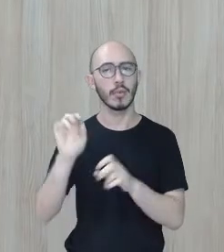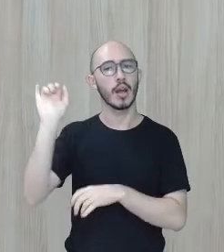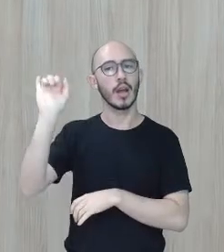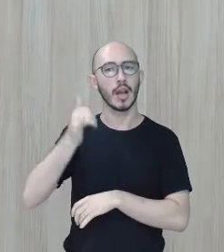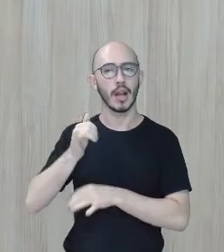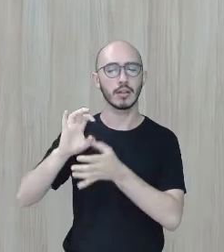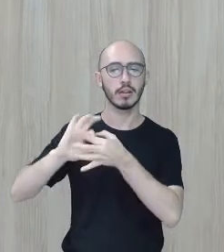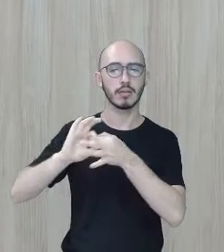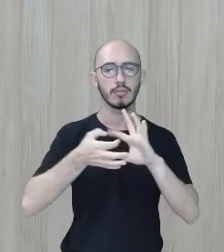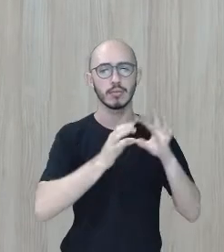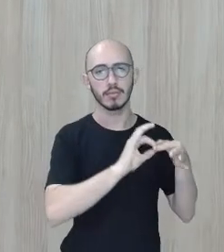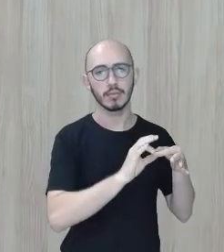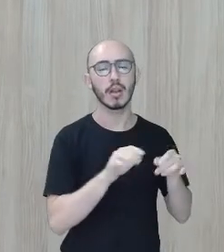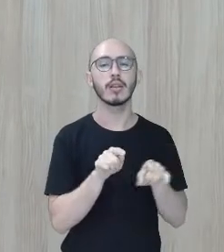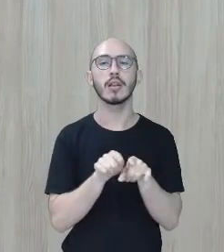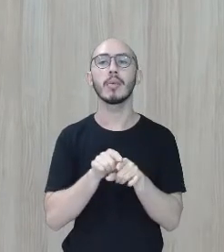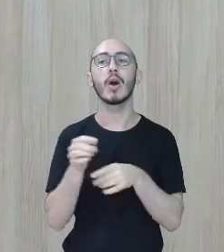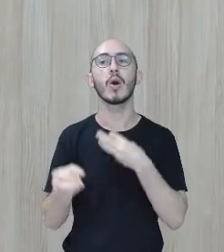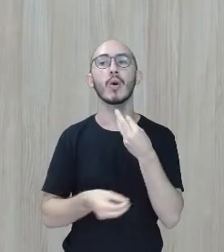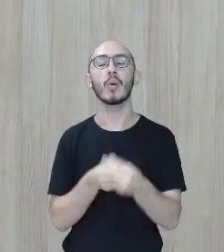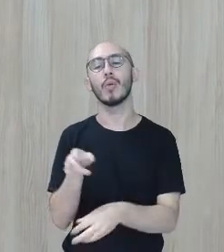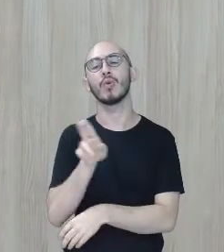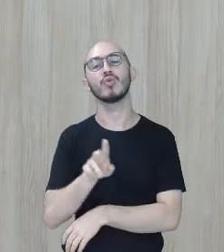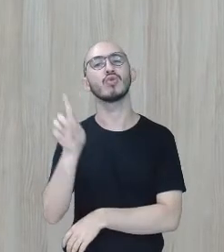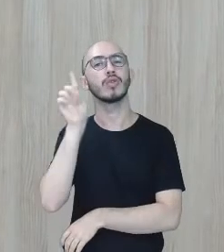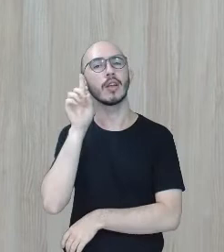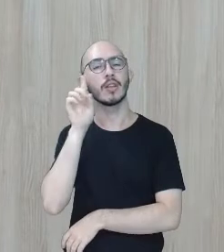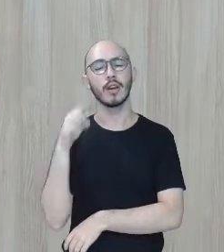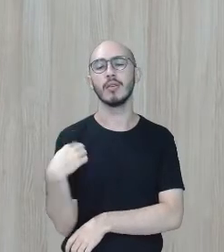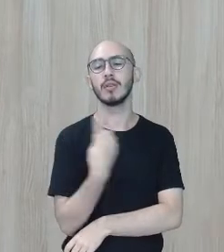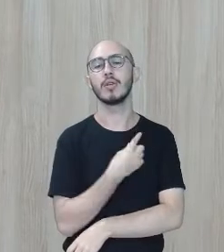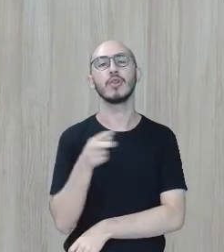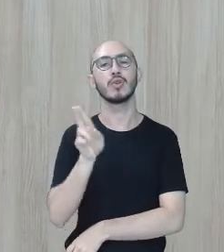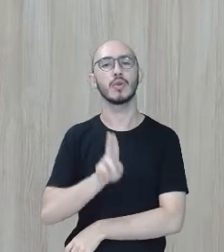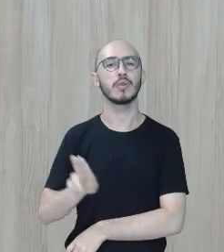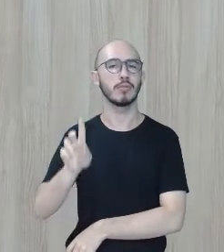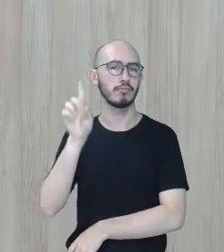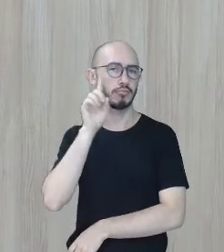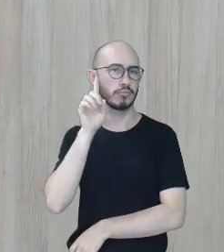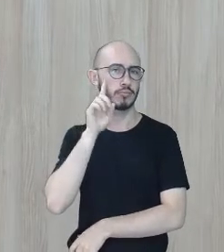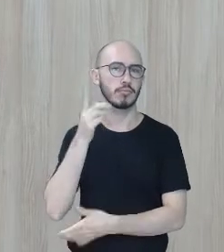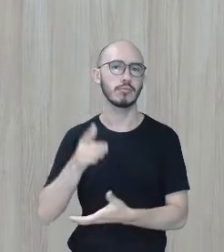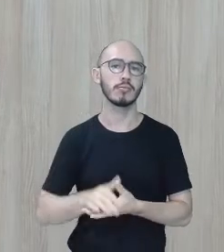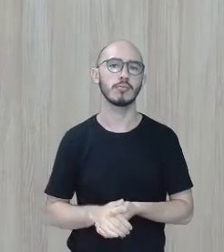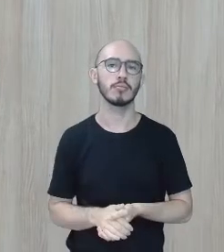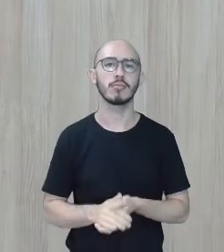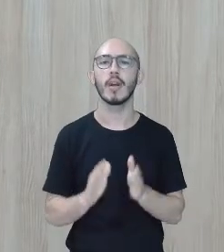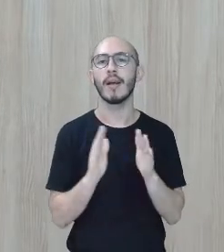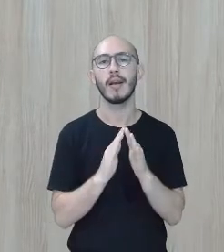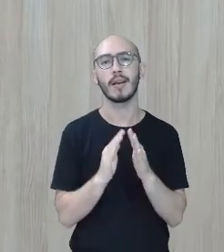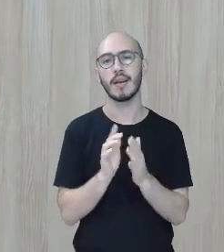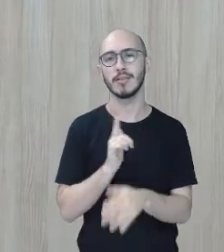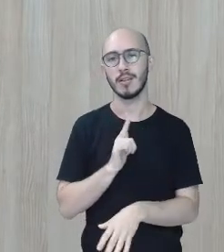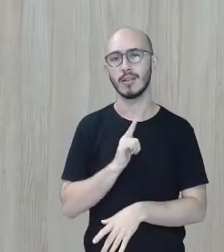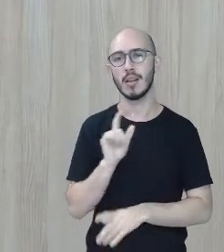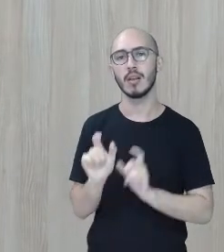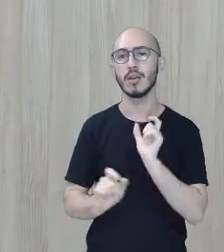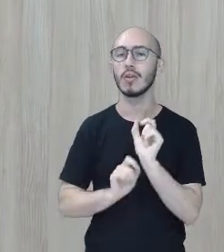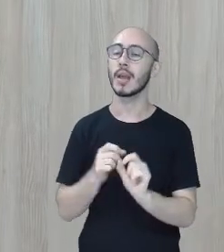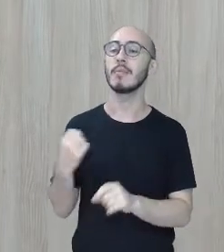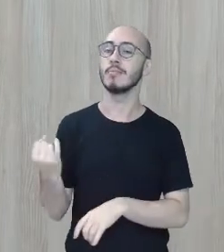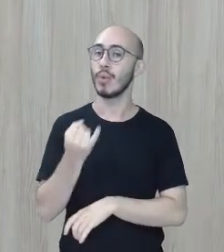elétrica, nós vamos ver o uso cotidiano de aparelhos que usamos diários na nossa residência e que são